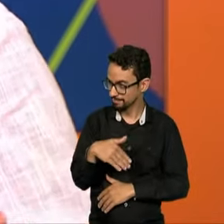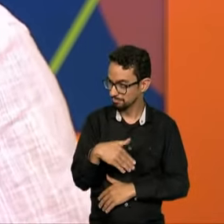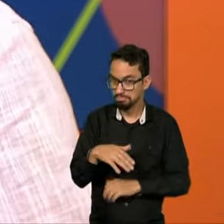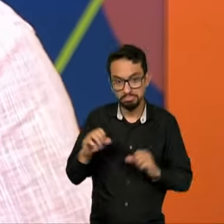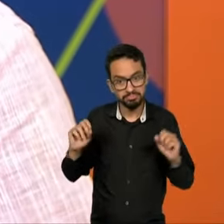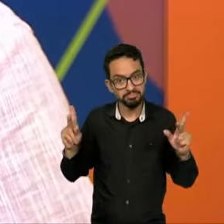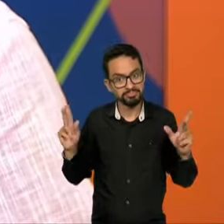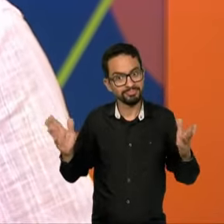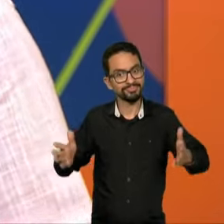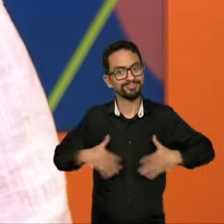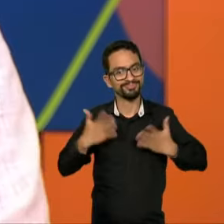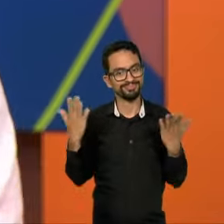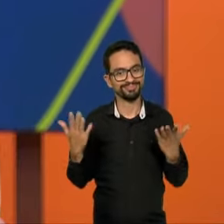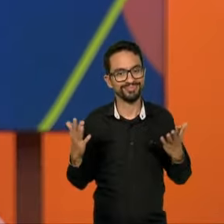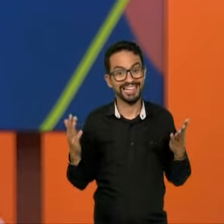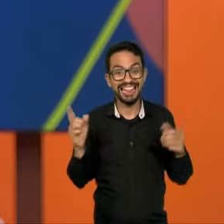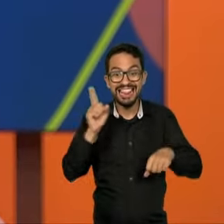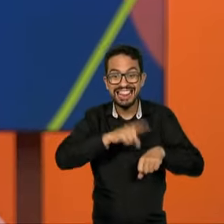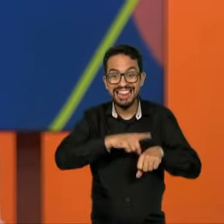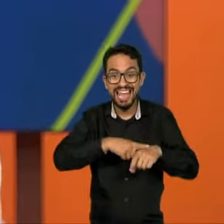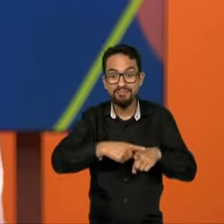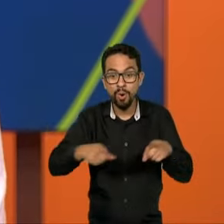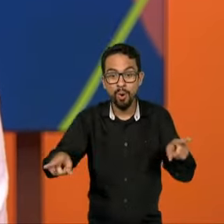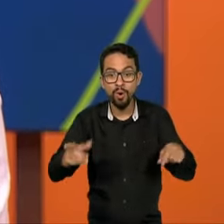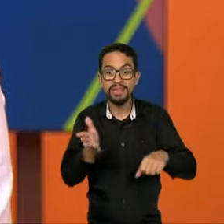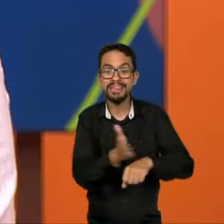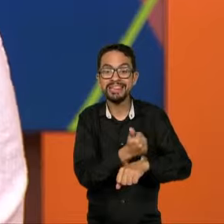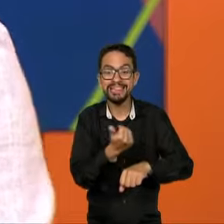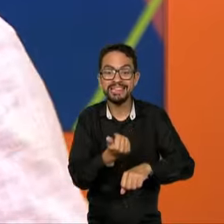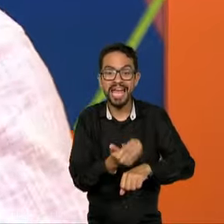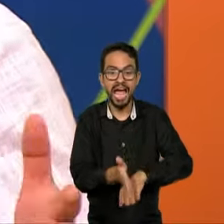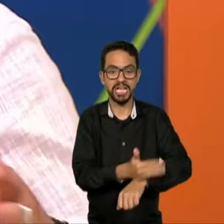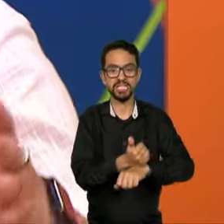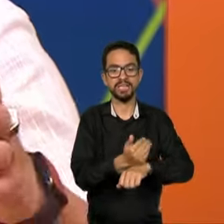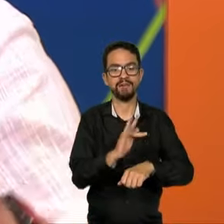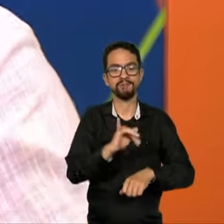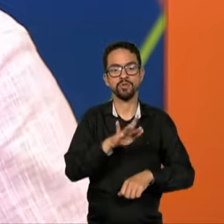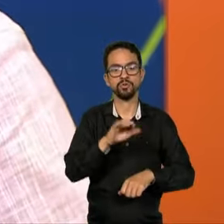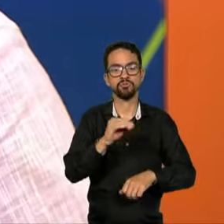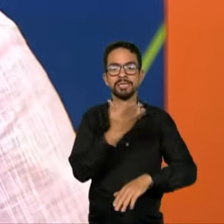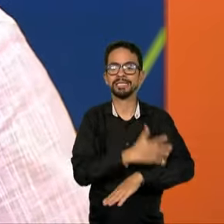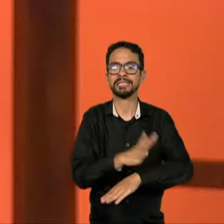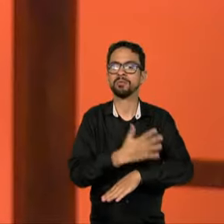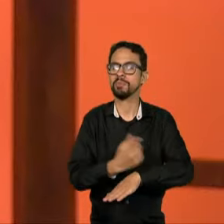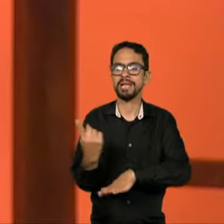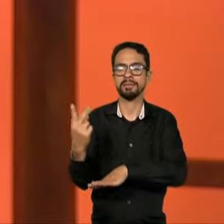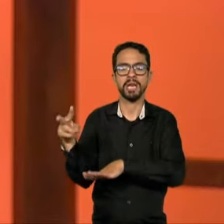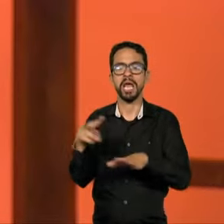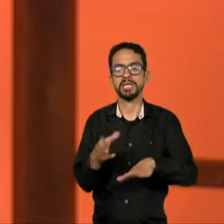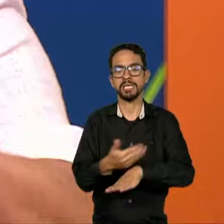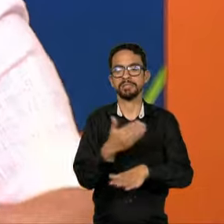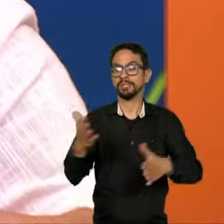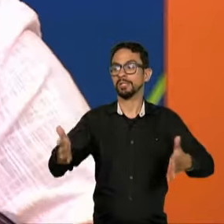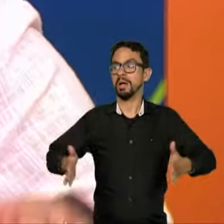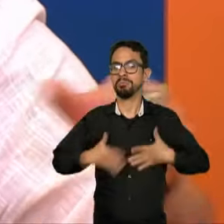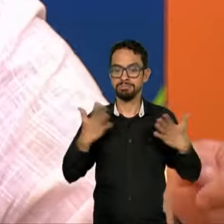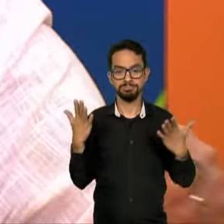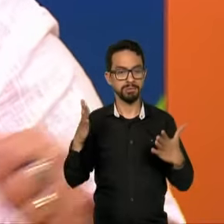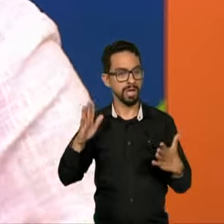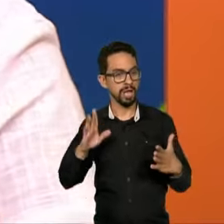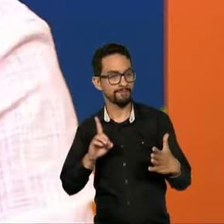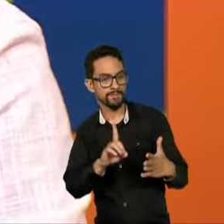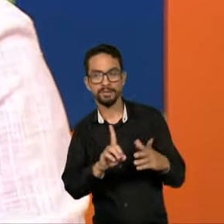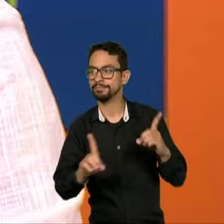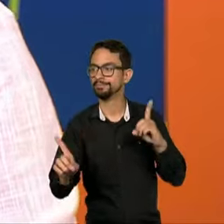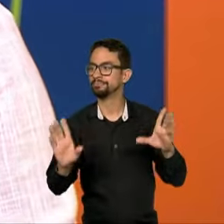E tá bom. Lá foi. Só que aí não tinha tempo para preparar figurino. Porque foi uma semana antes, assim. Aí você tem que entrar e falar para a dona Bartinha,